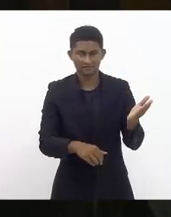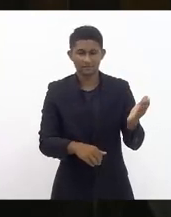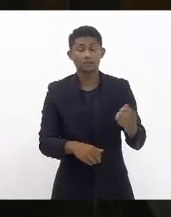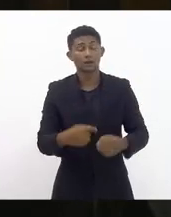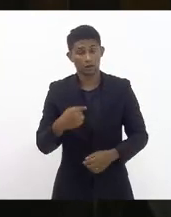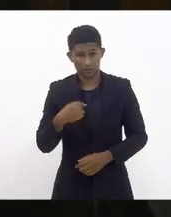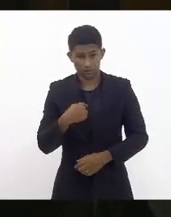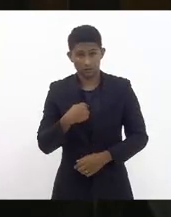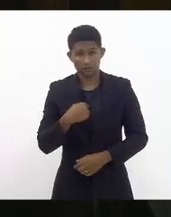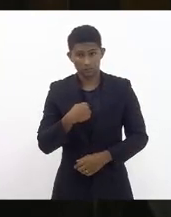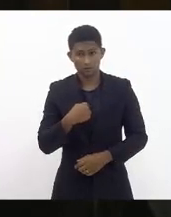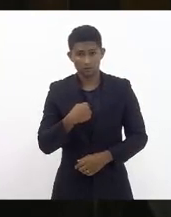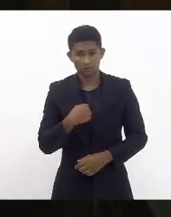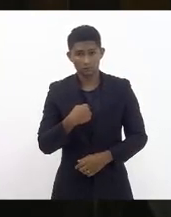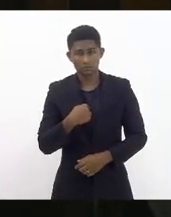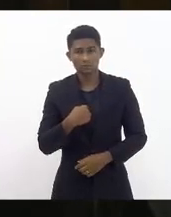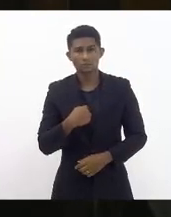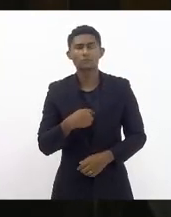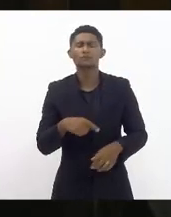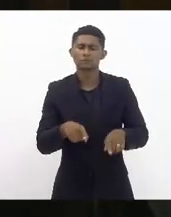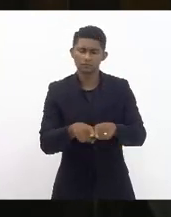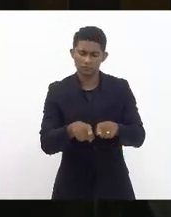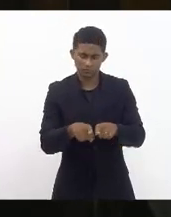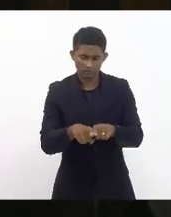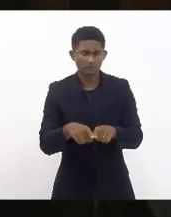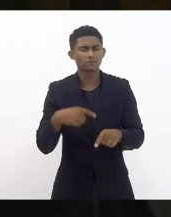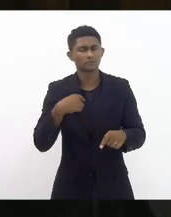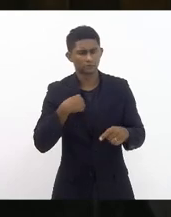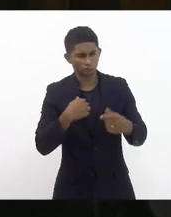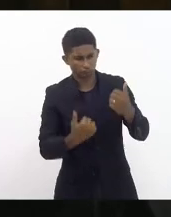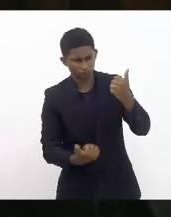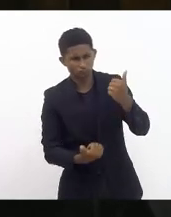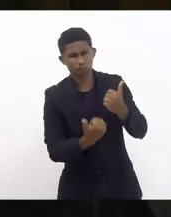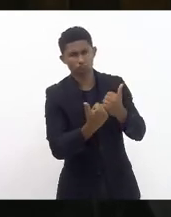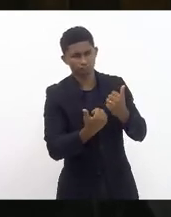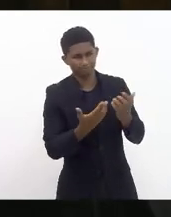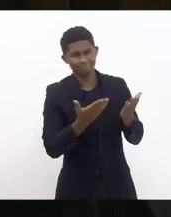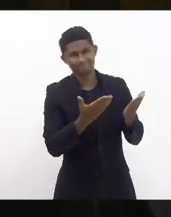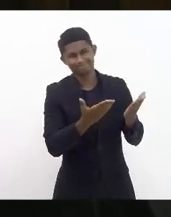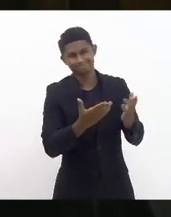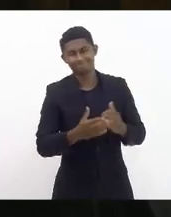sou ator coadjuvante,